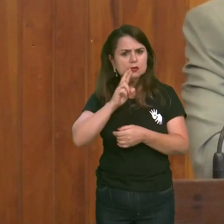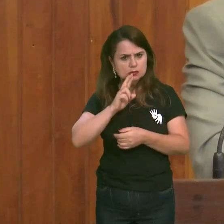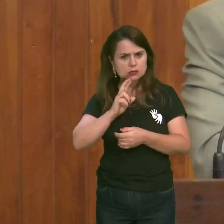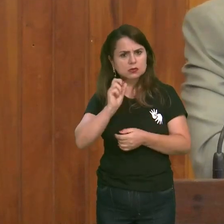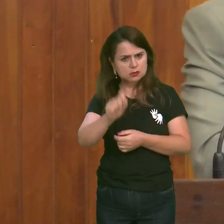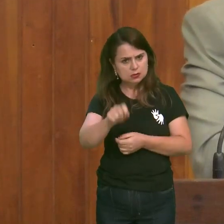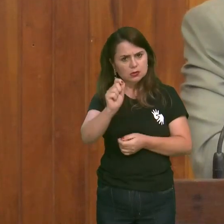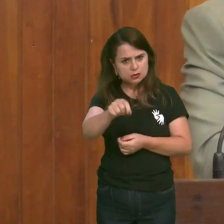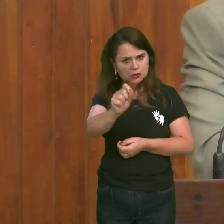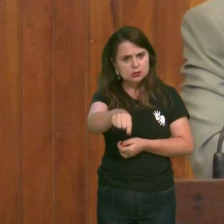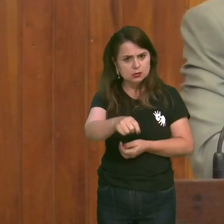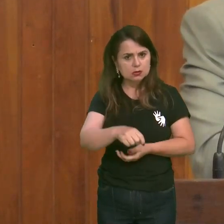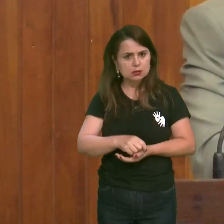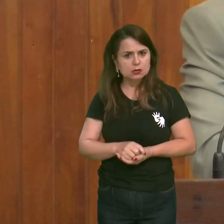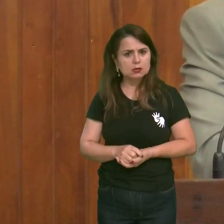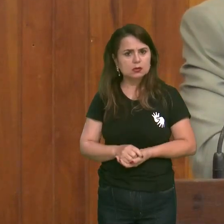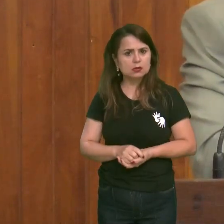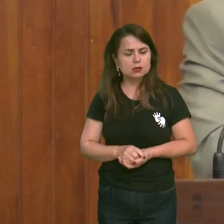nós